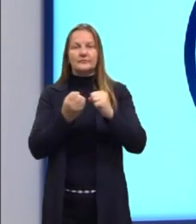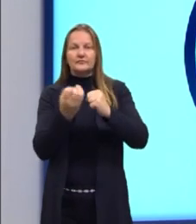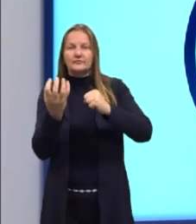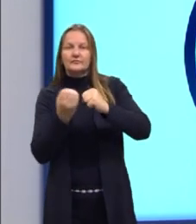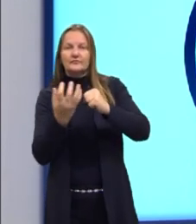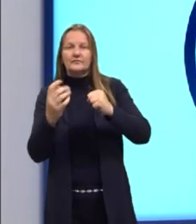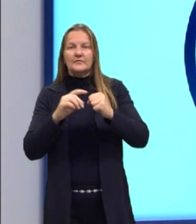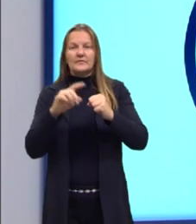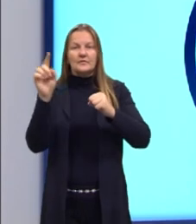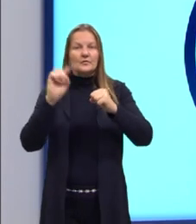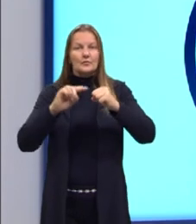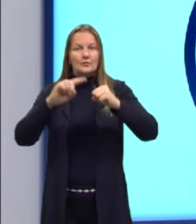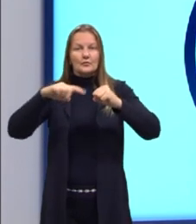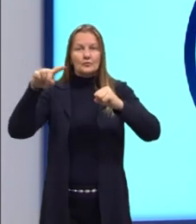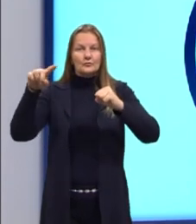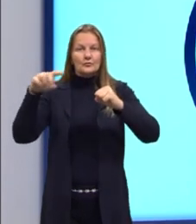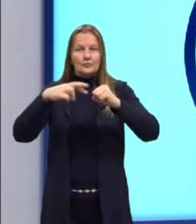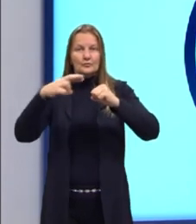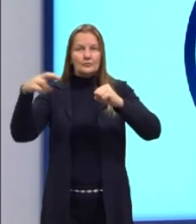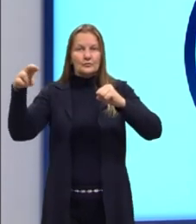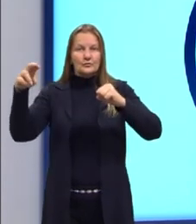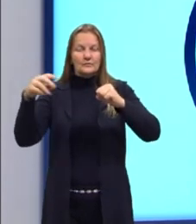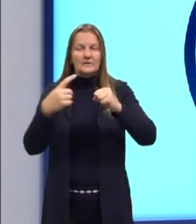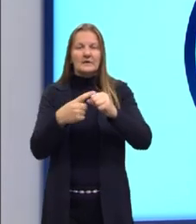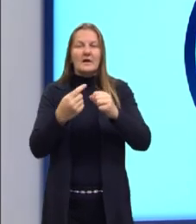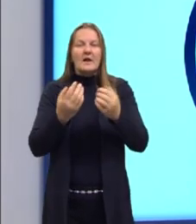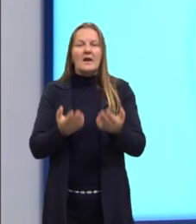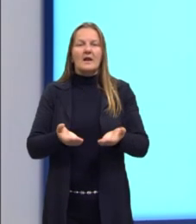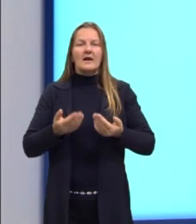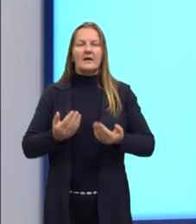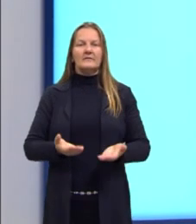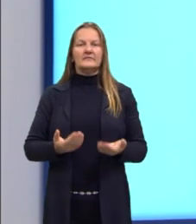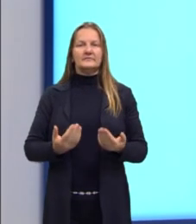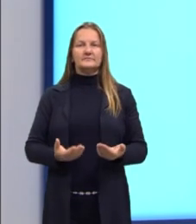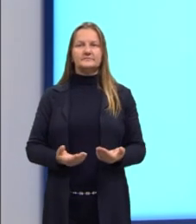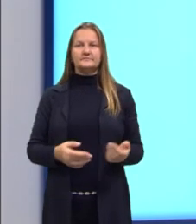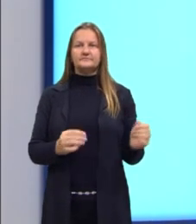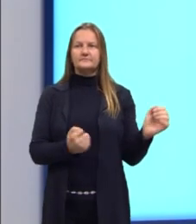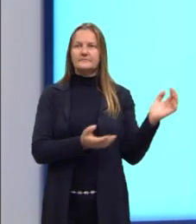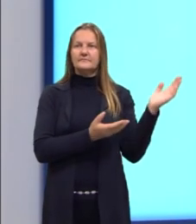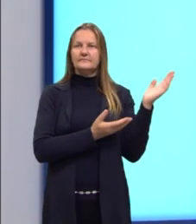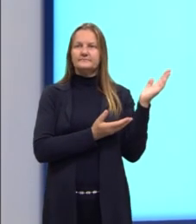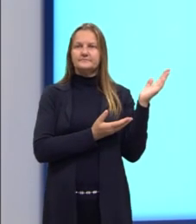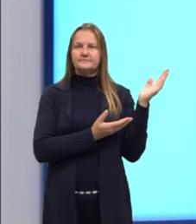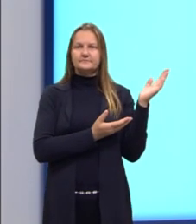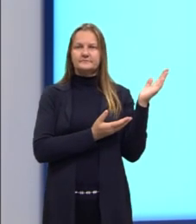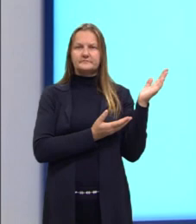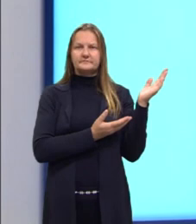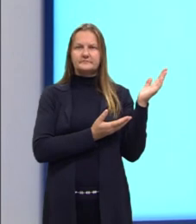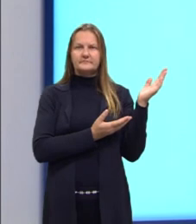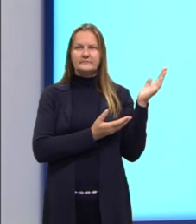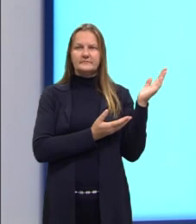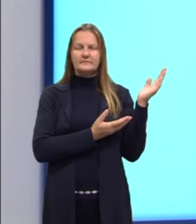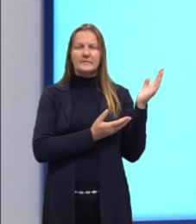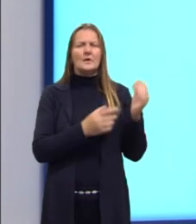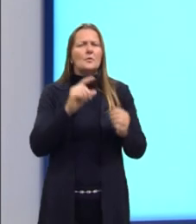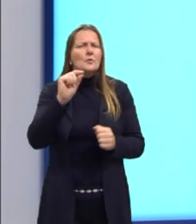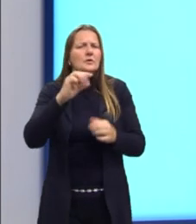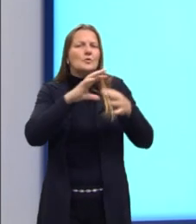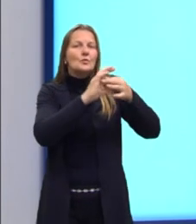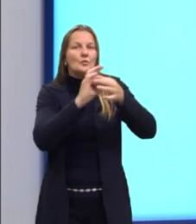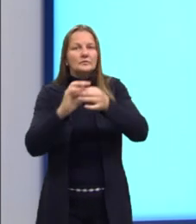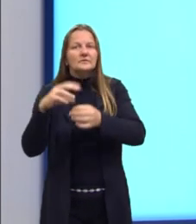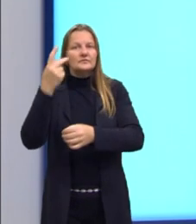esses raios ele se torna um elementos mais leves é um pouquinho bem rápido tá da do